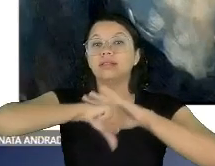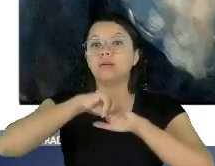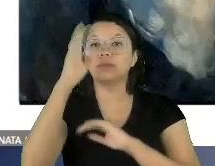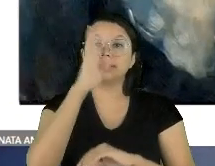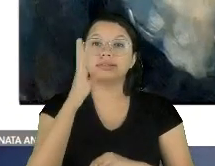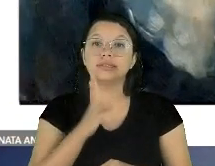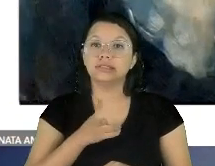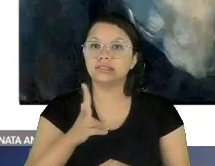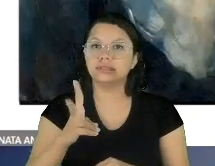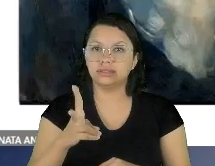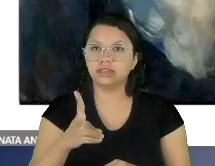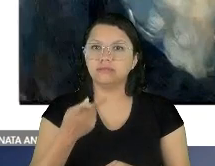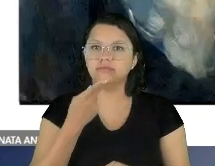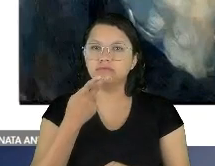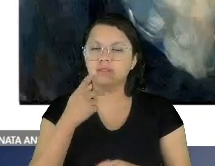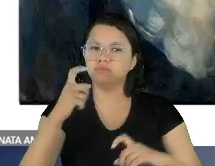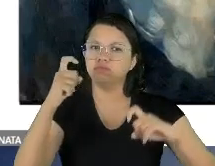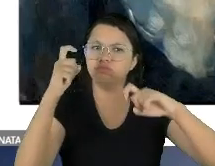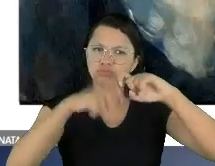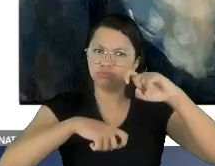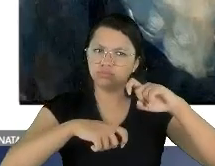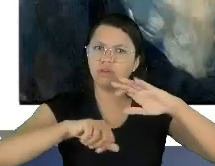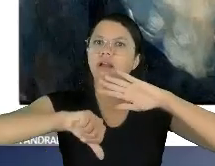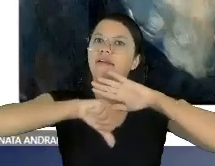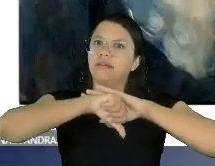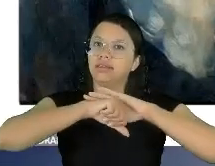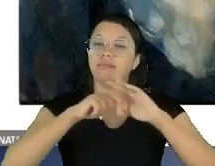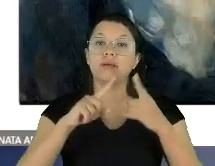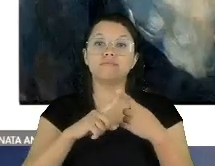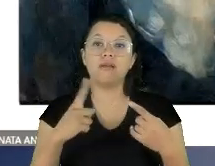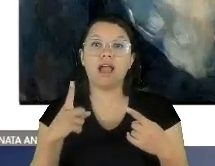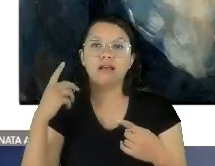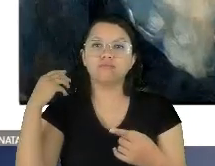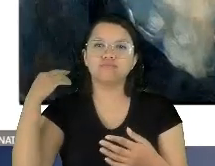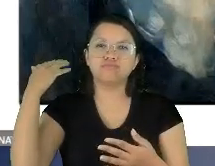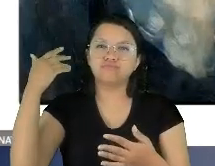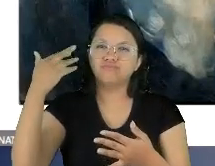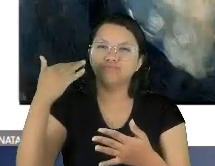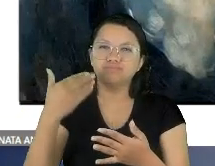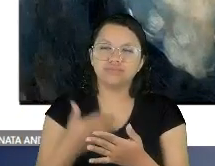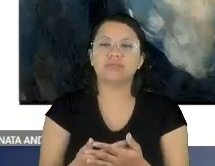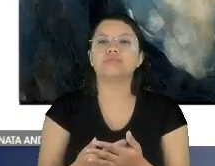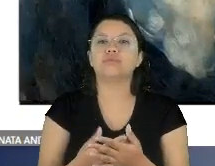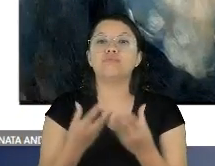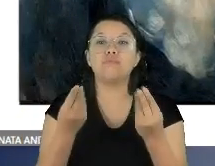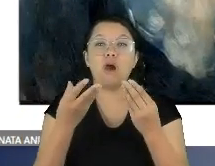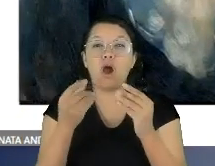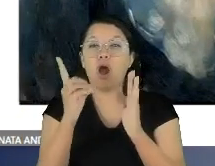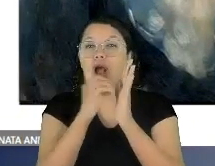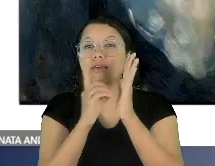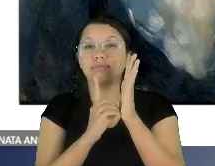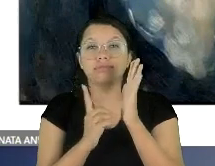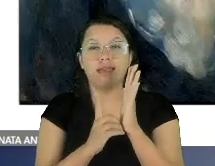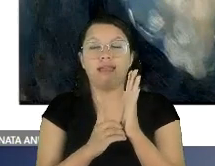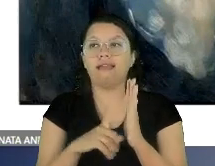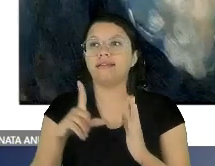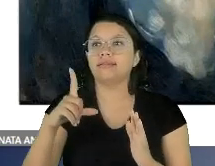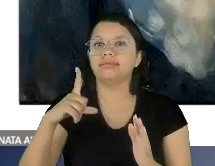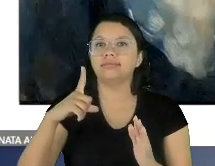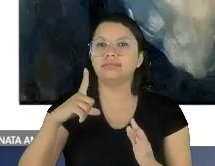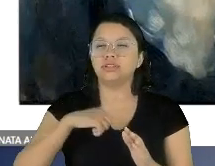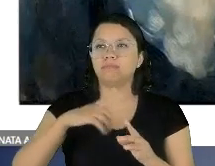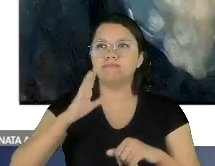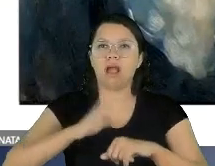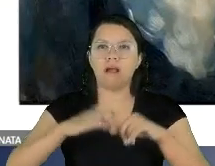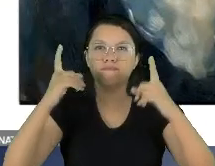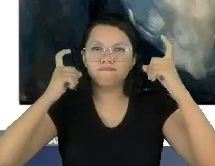brasileira sempre penalizou o estupro, mas por muitas e muitas décadas, para dizer o mínimo, esteve muito mais preocupada